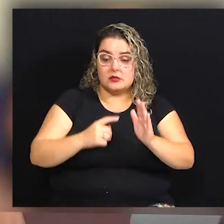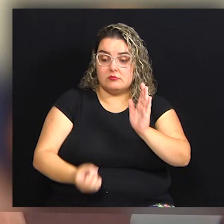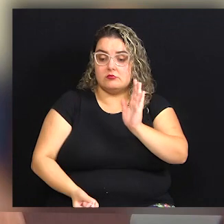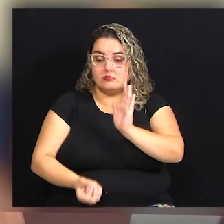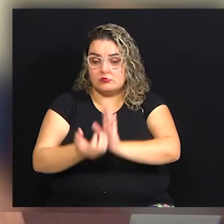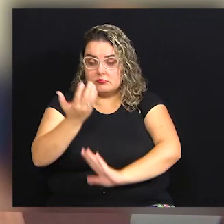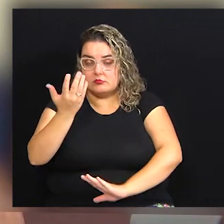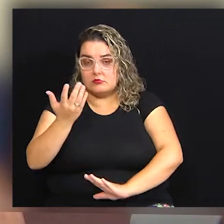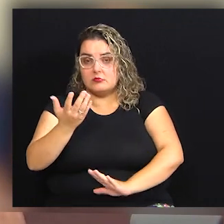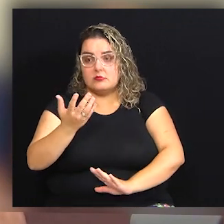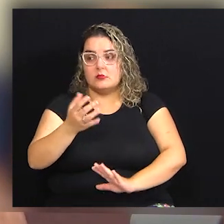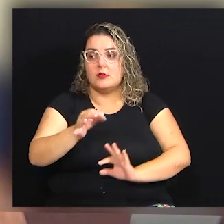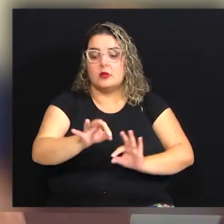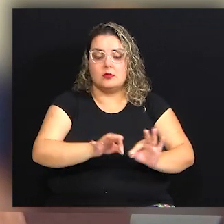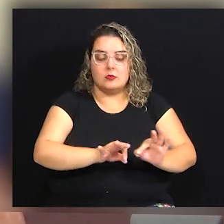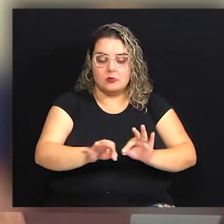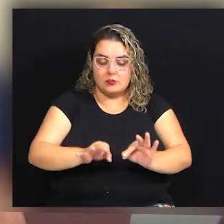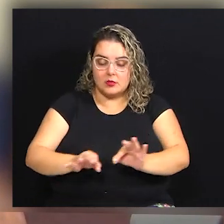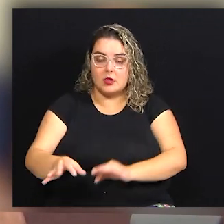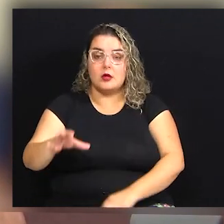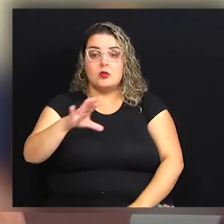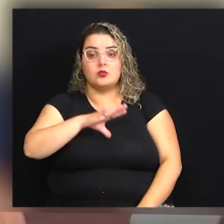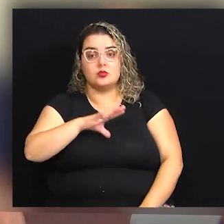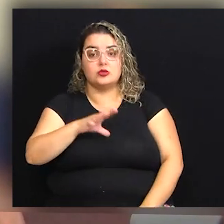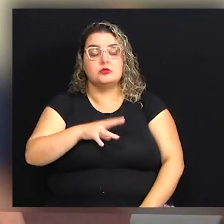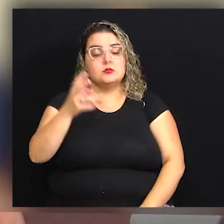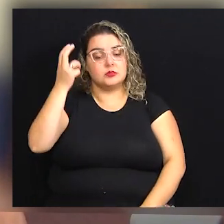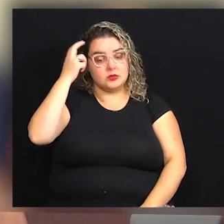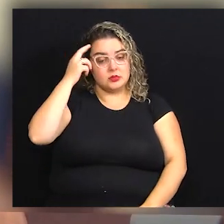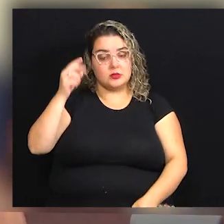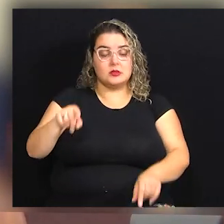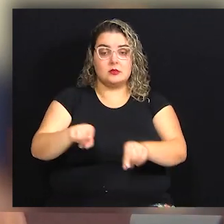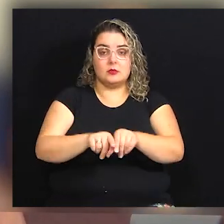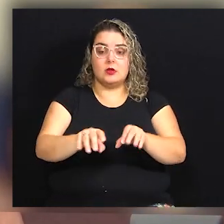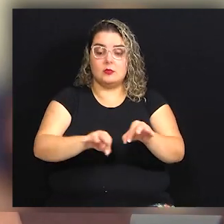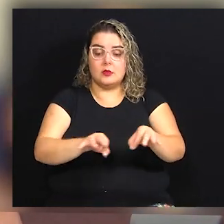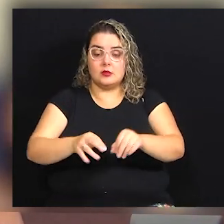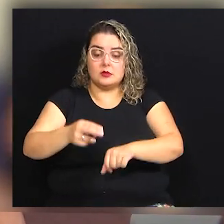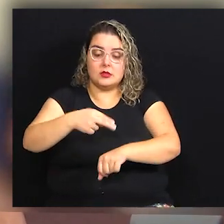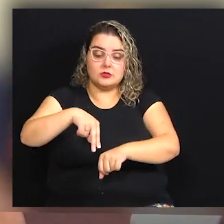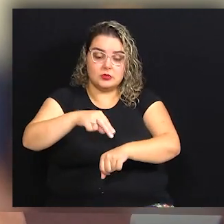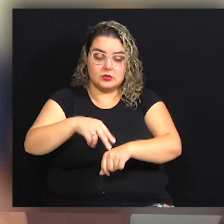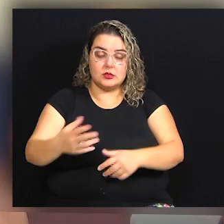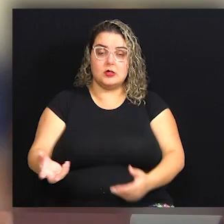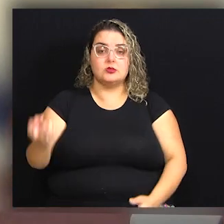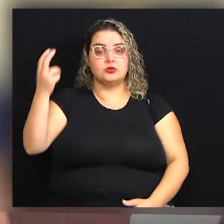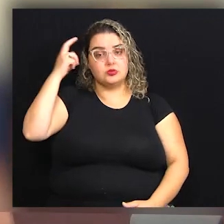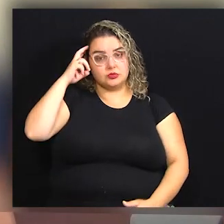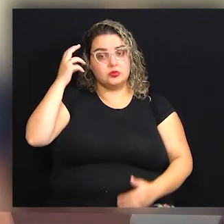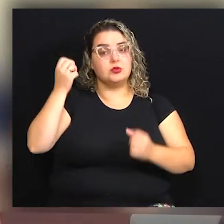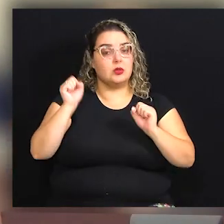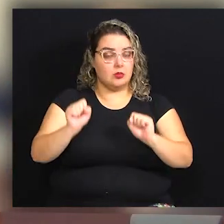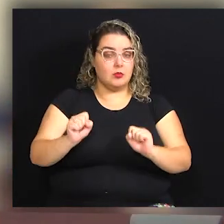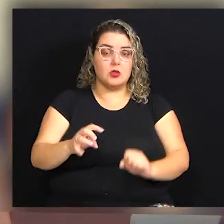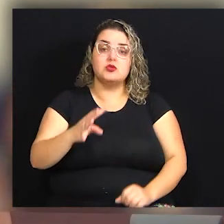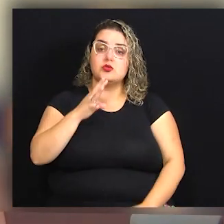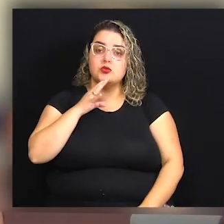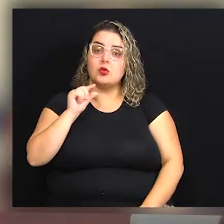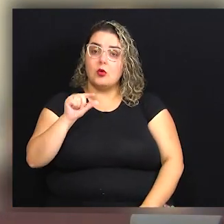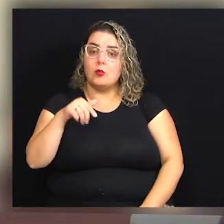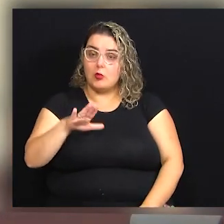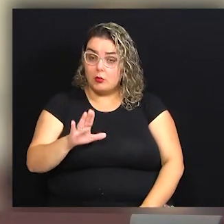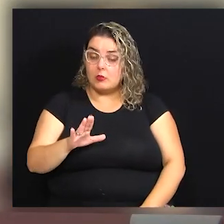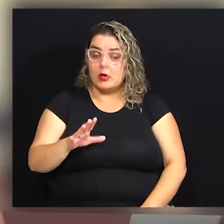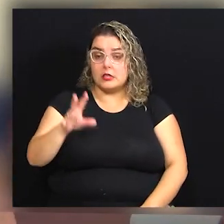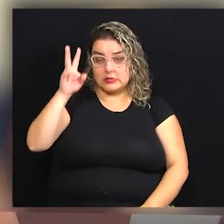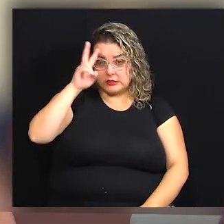origem ao plano, né, municipal de cultura, também ao Plano Nacional de Cultura. E vocês podem estar conhecendo um pouco mais